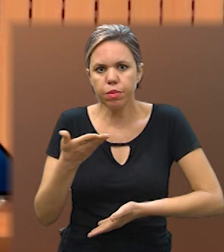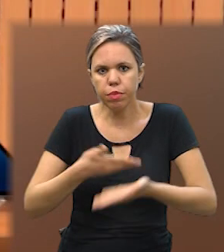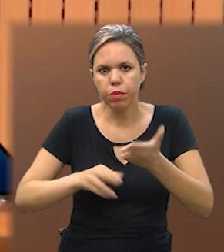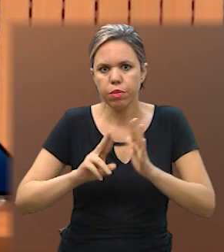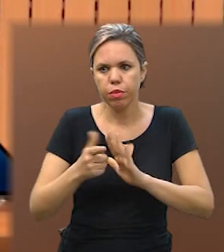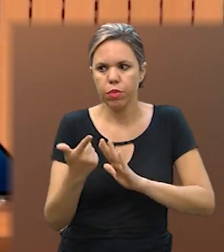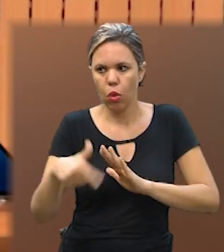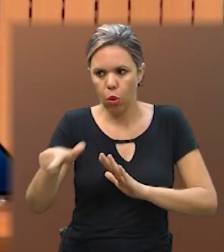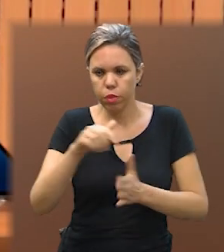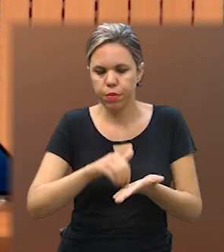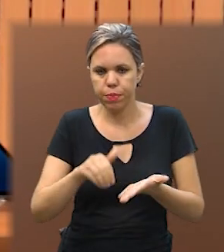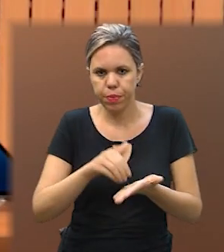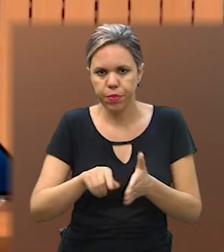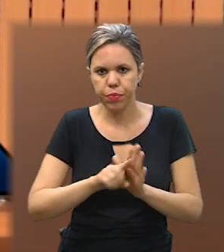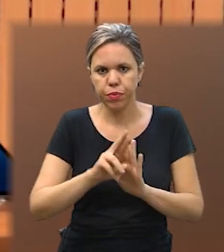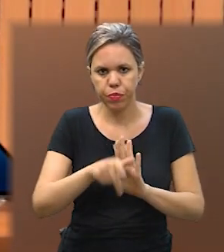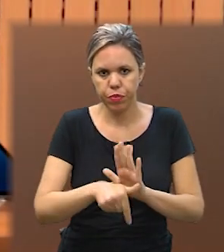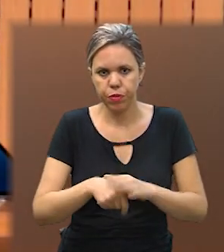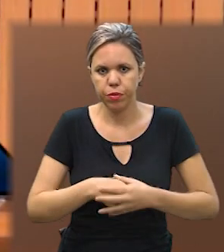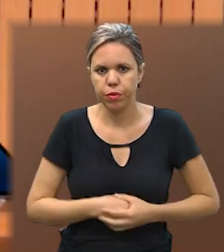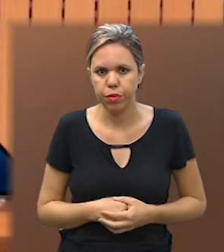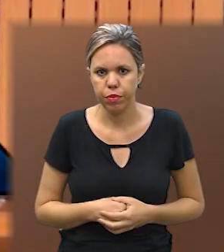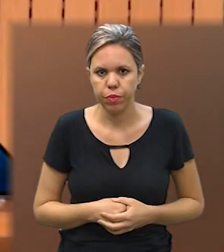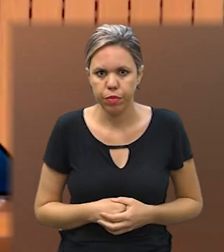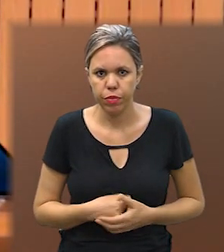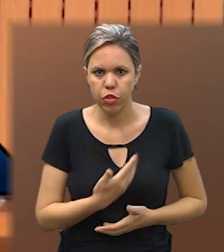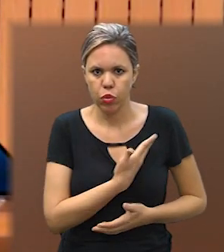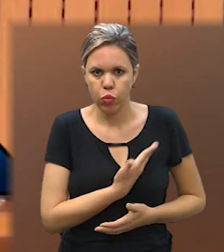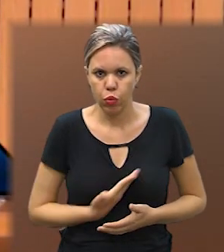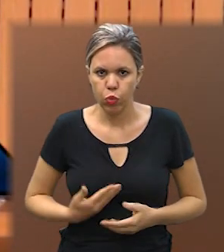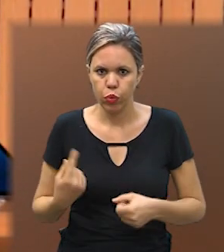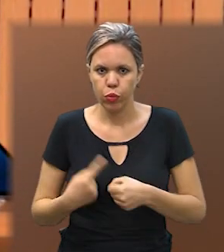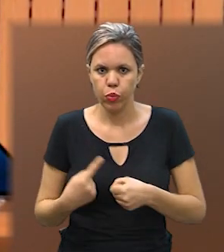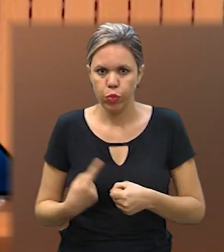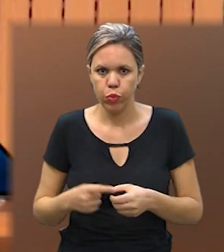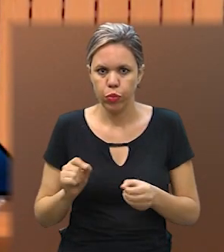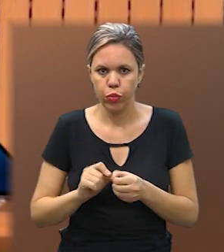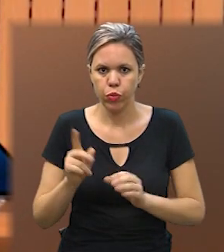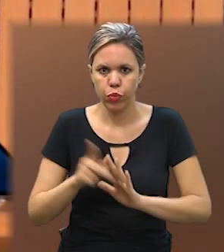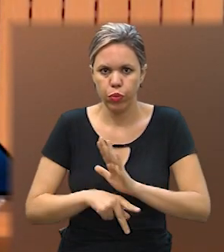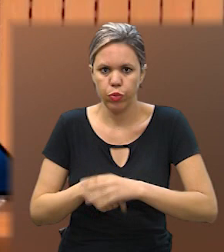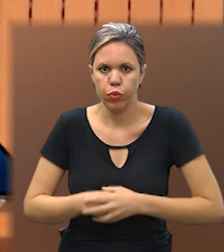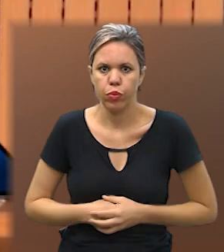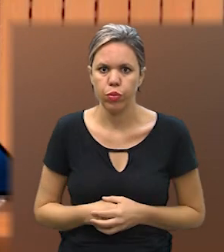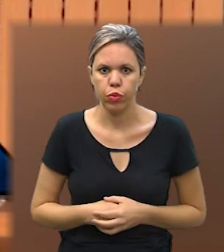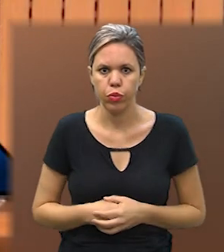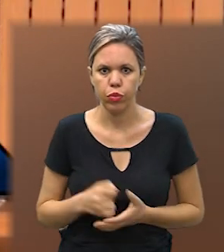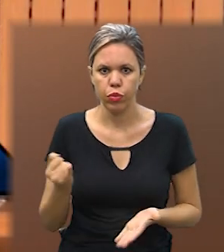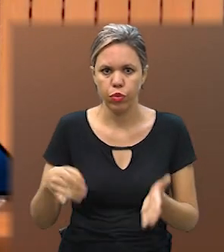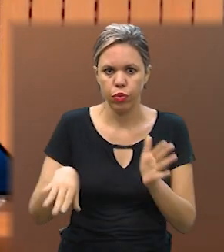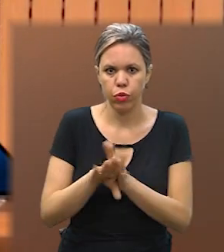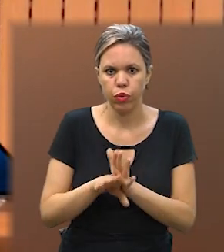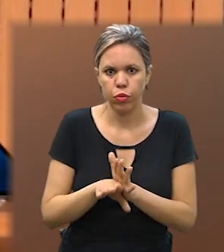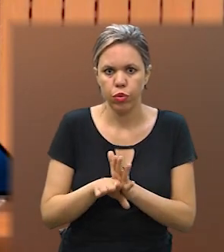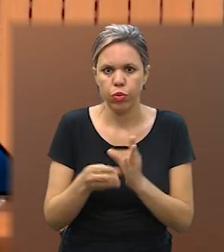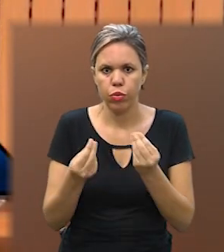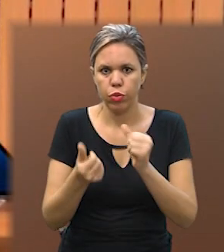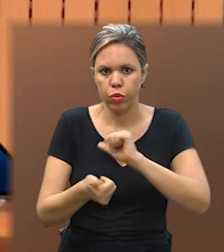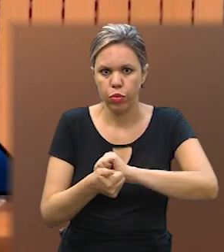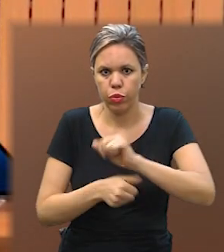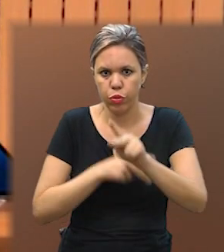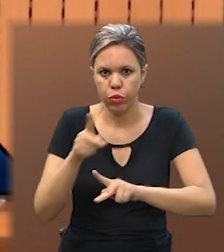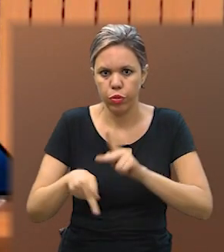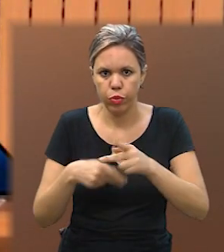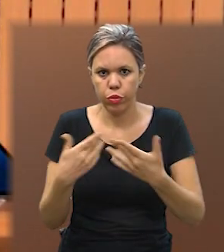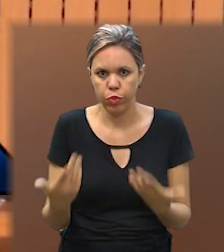necessidade do envolvimento de outras pastas, né, de várias pastas do governo municipal, para fazer o projeto chegar